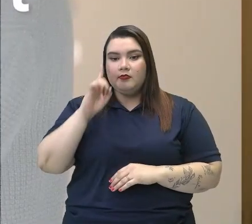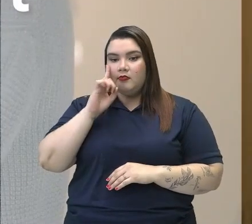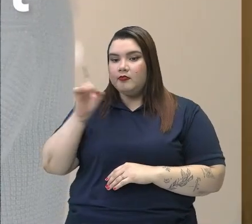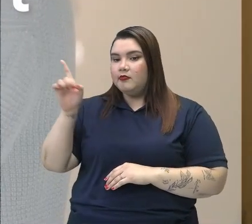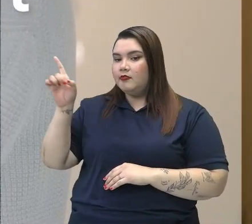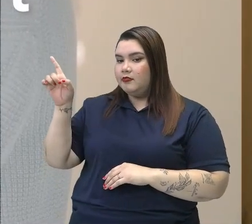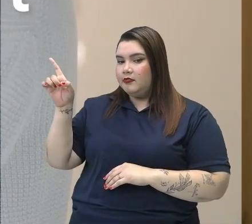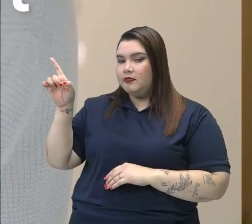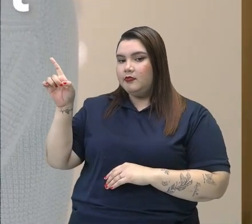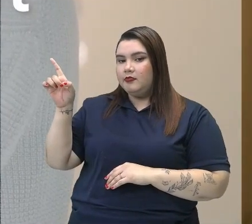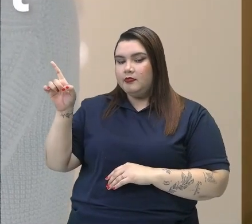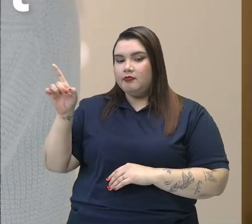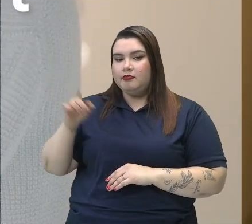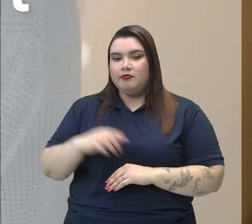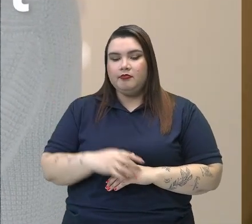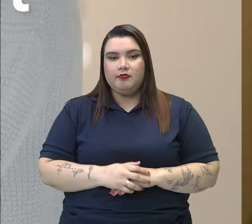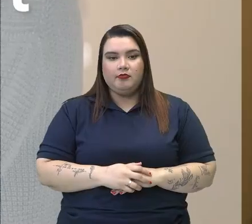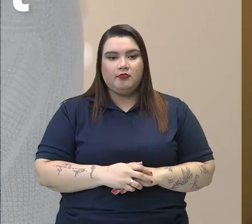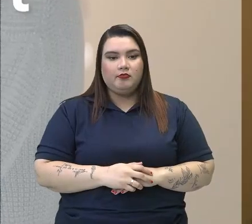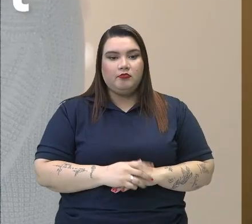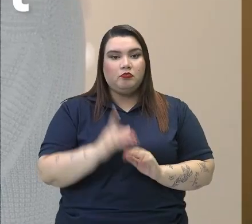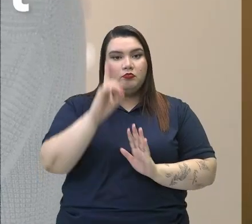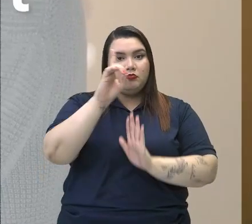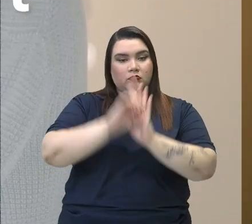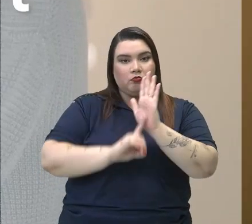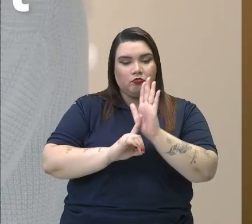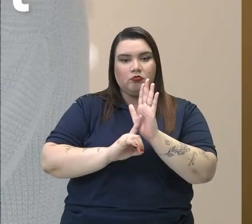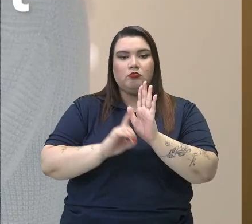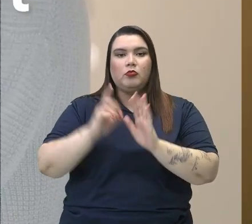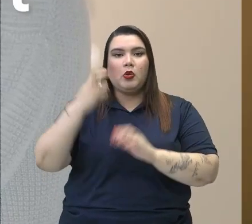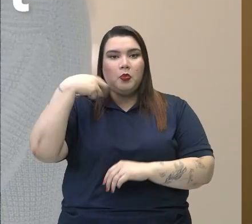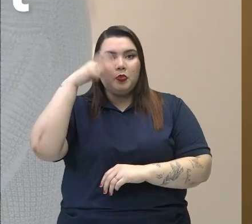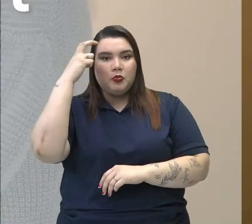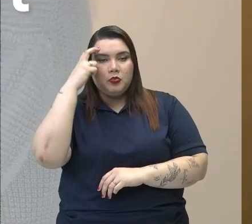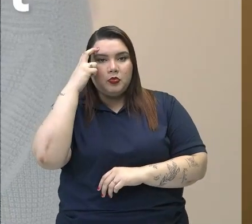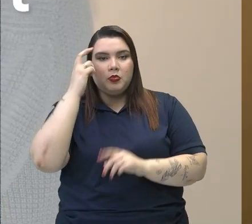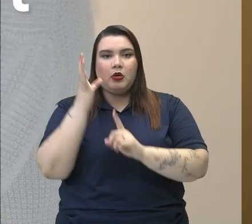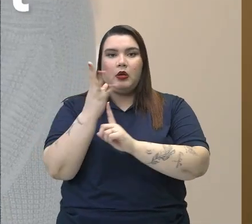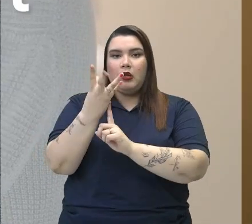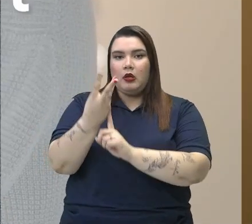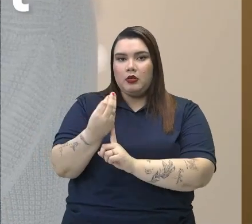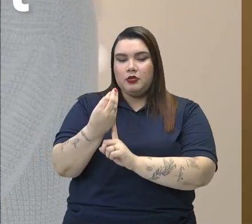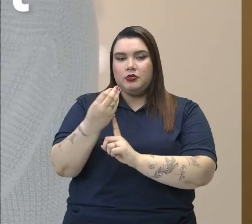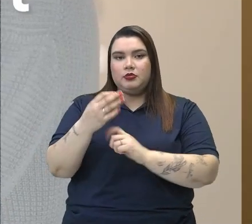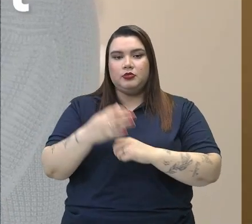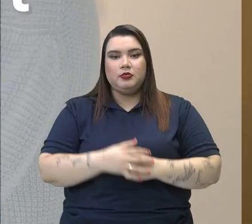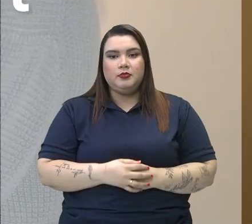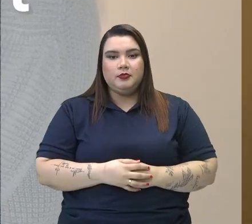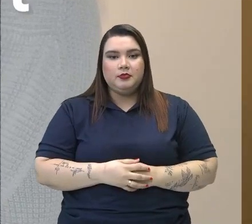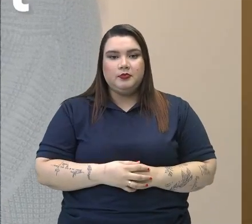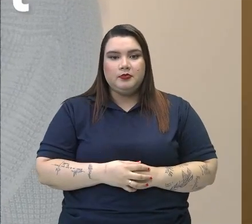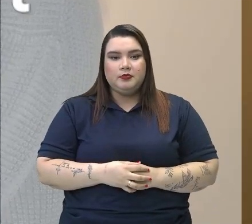Right to culture and art. Direito à cultura e à arte.